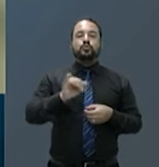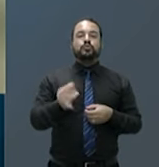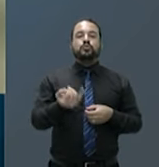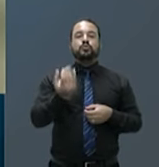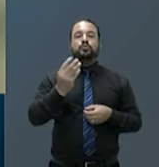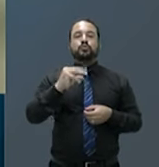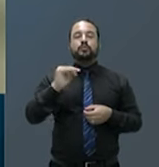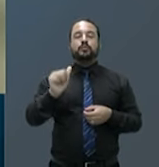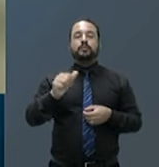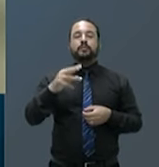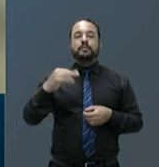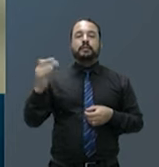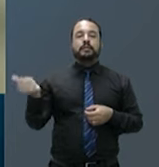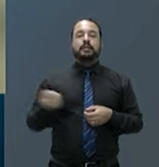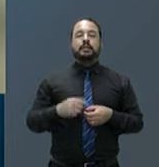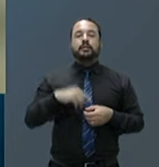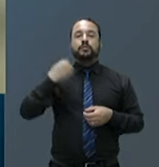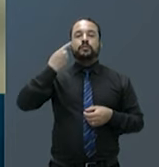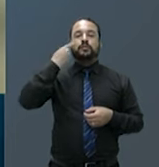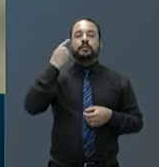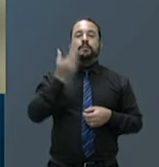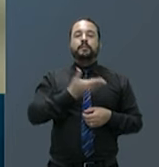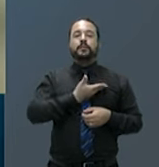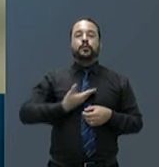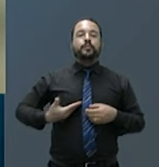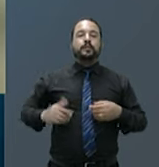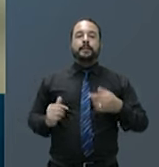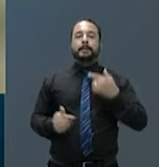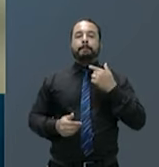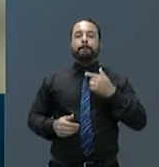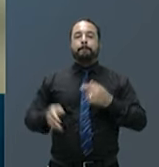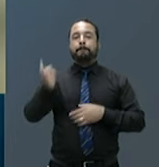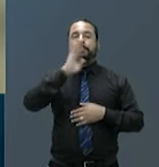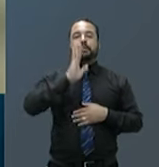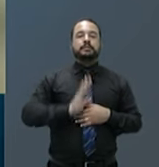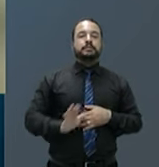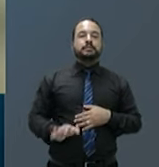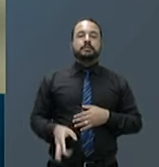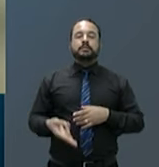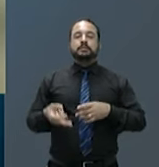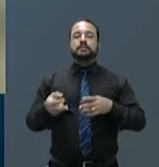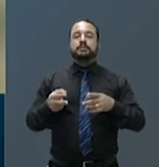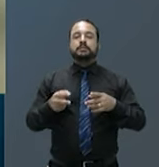advocacia pública brasileira, porque diz respeito